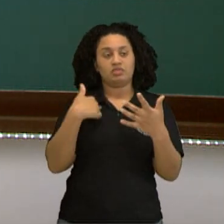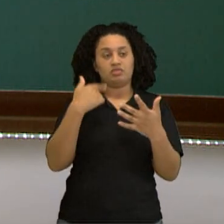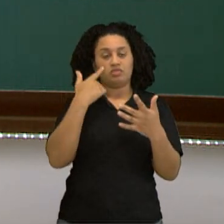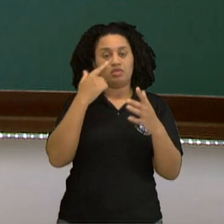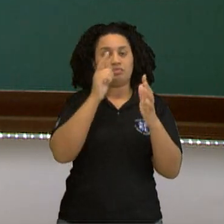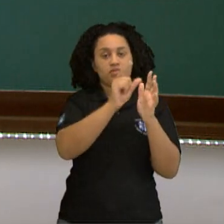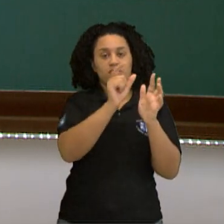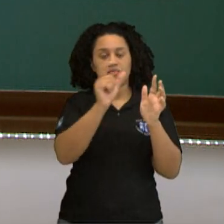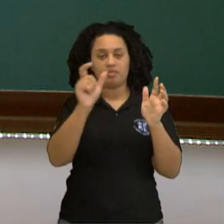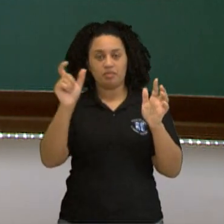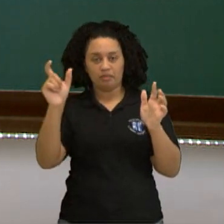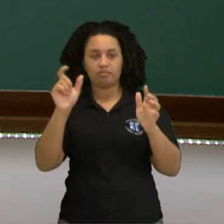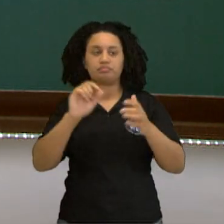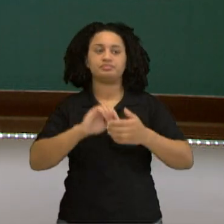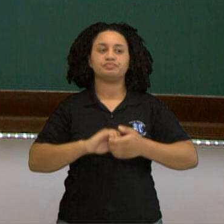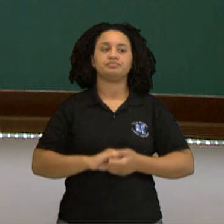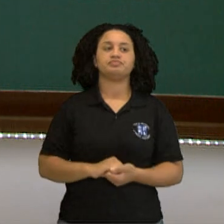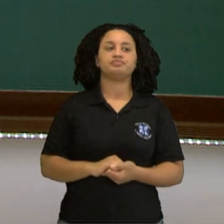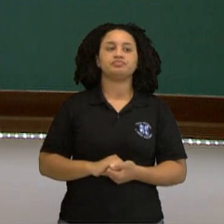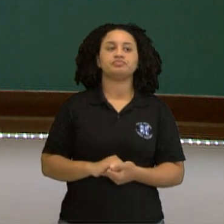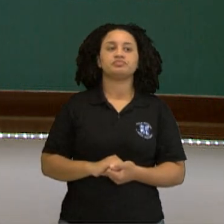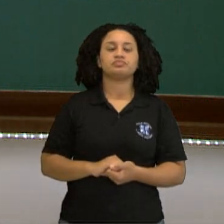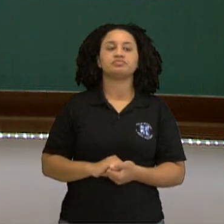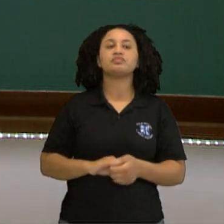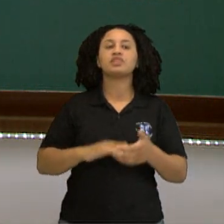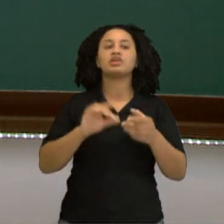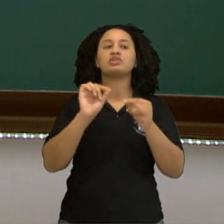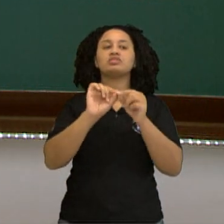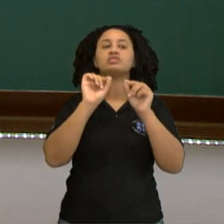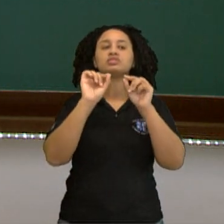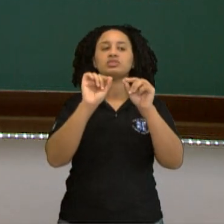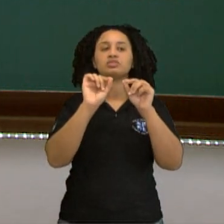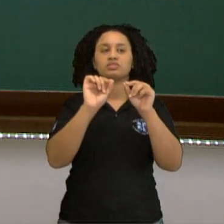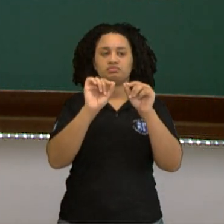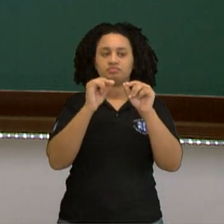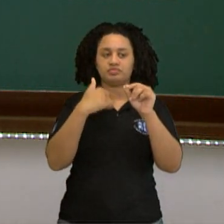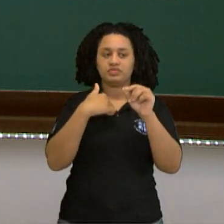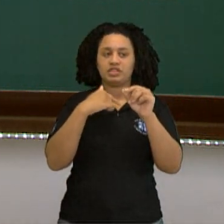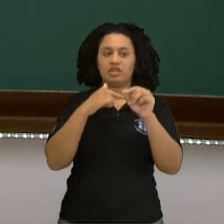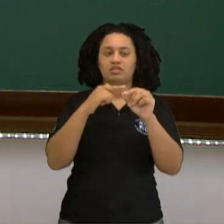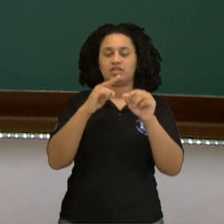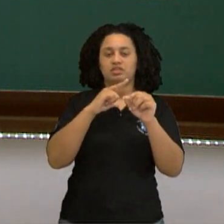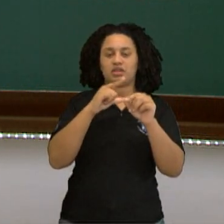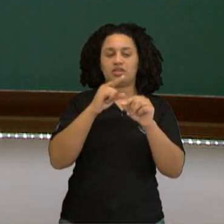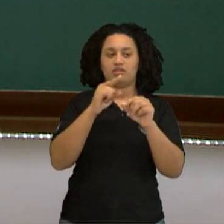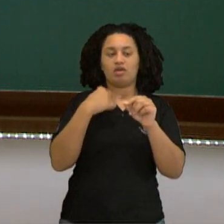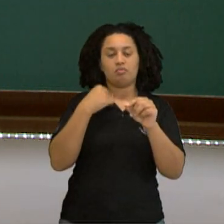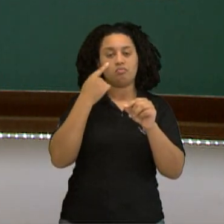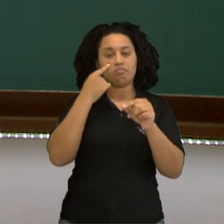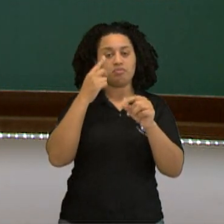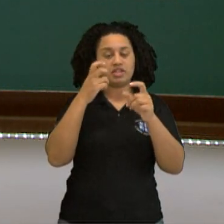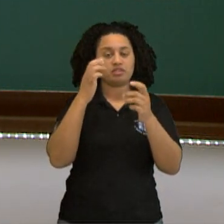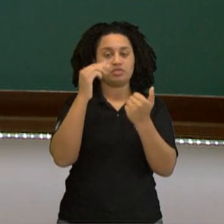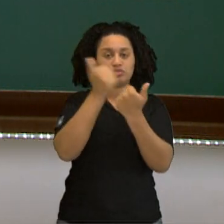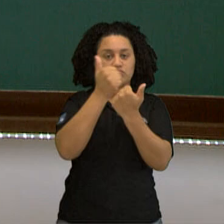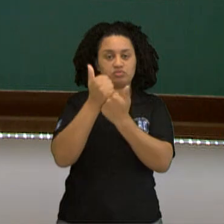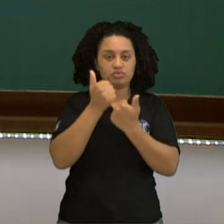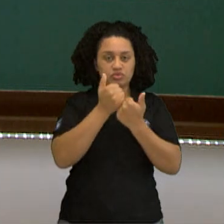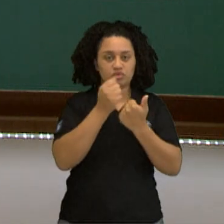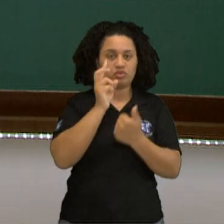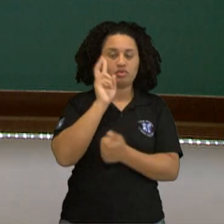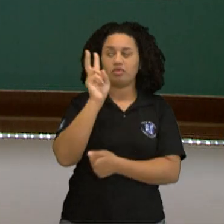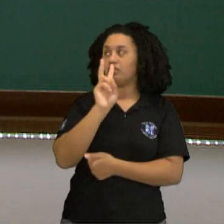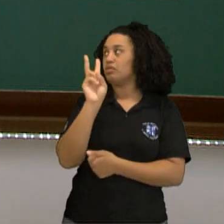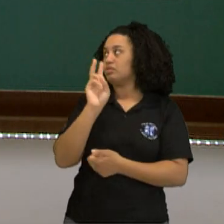todo o período aqui. Então fazendo isso, nós vamos ter o seguinte, a aceleração média vai ser igual a 17 menos